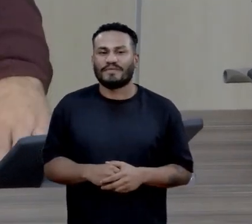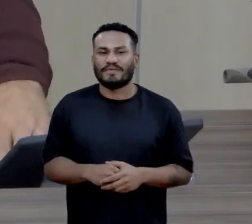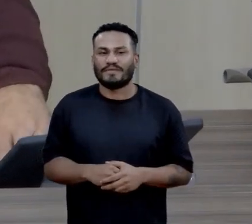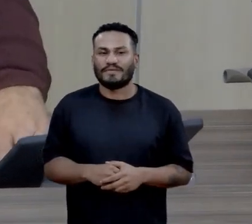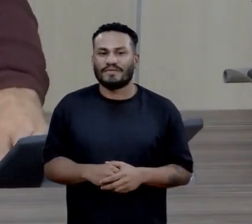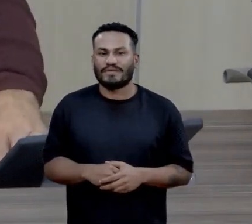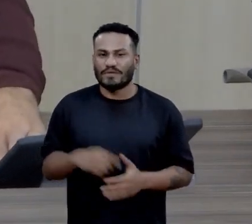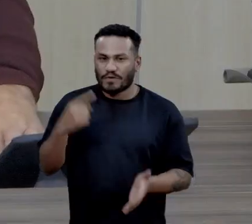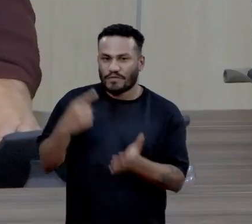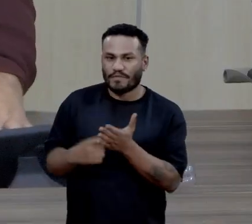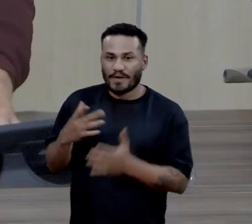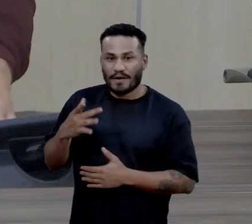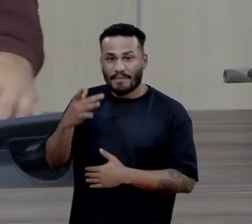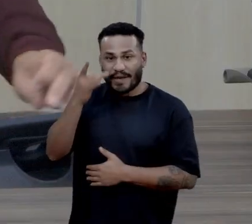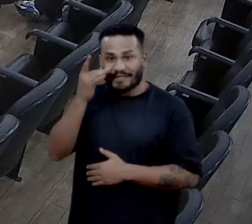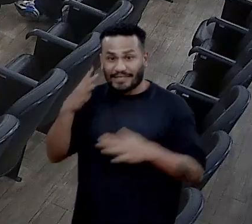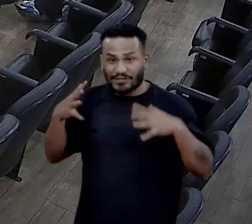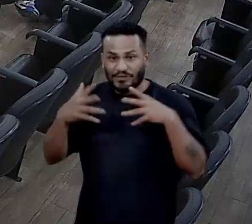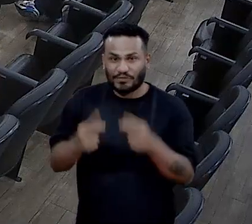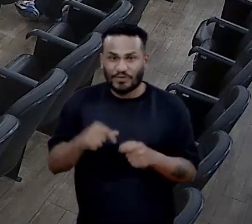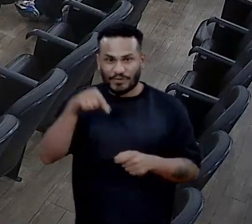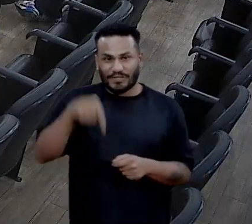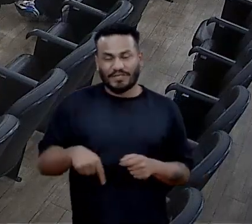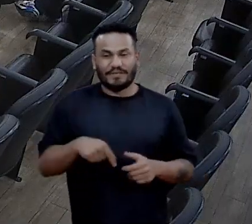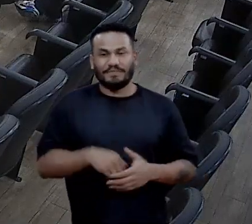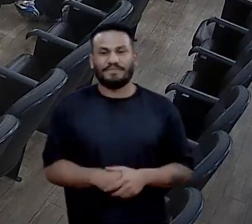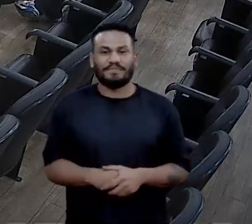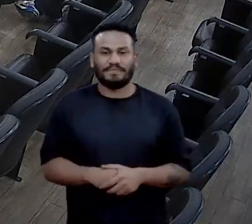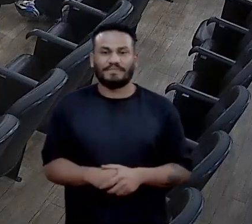Só confirmar a presença de todos, por gentileza.